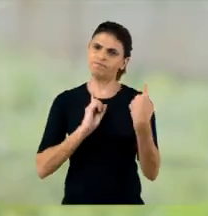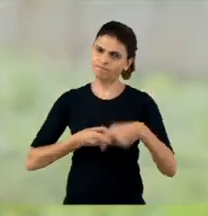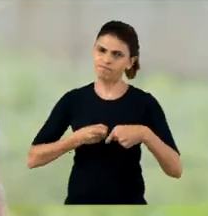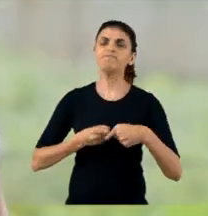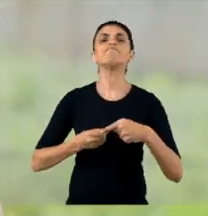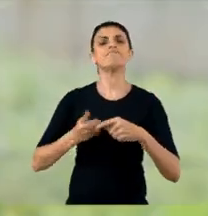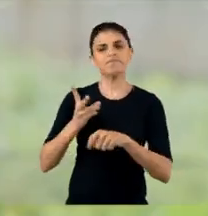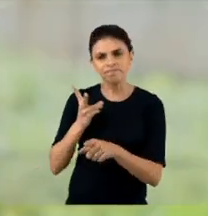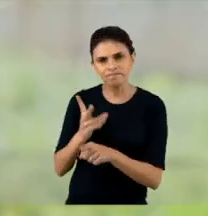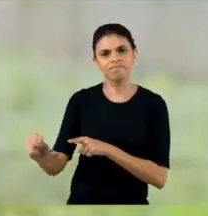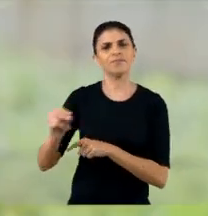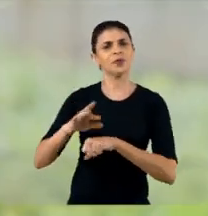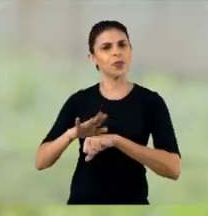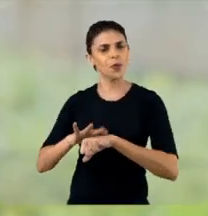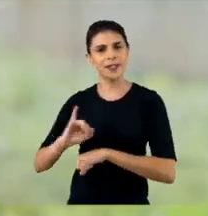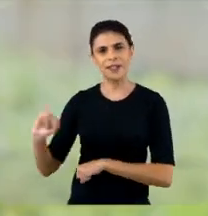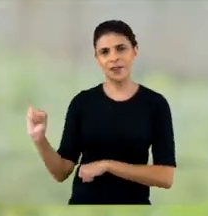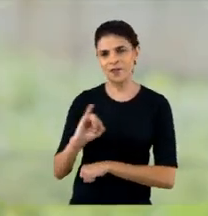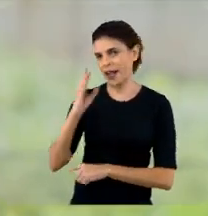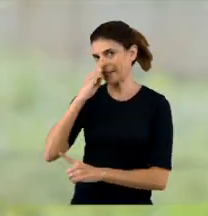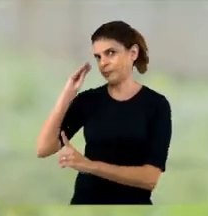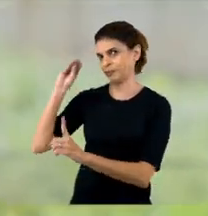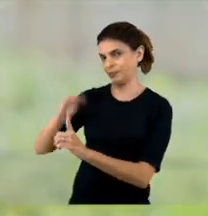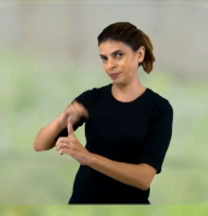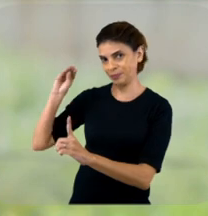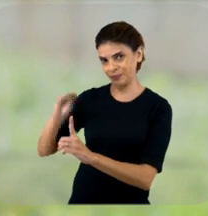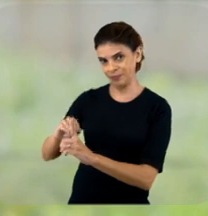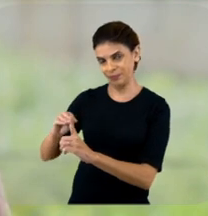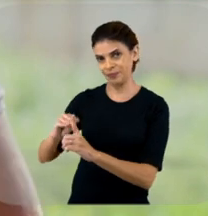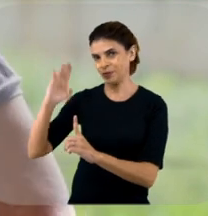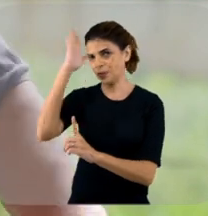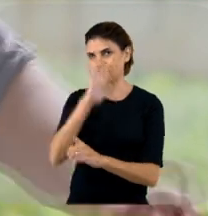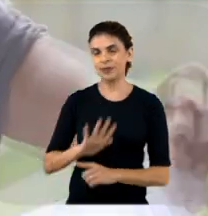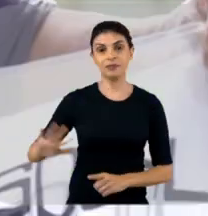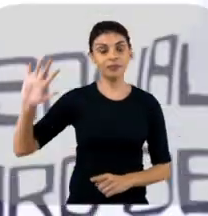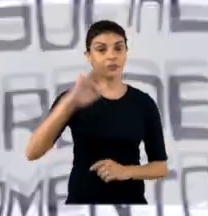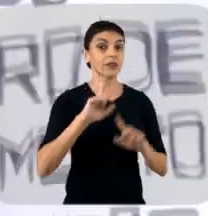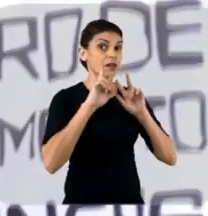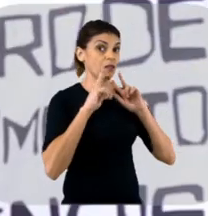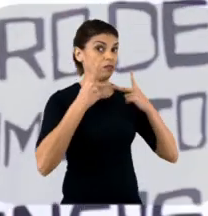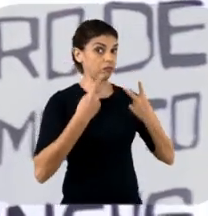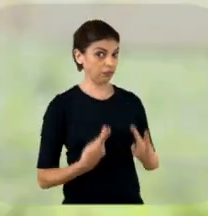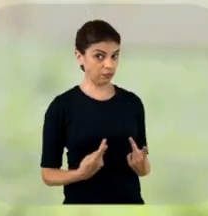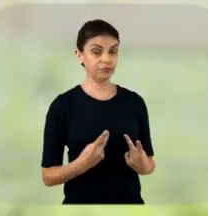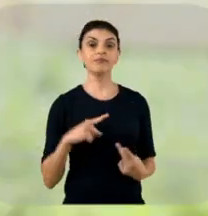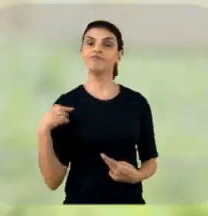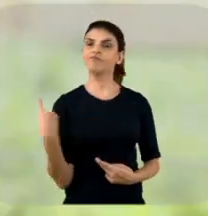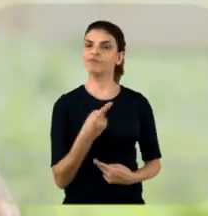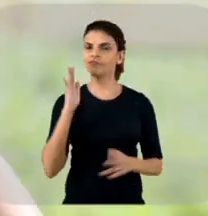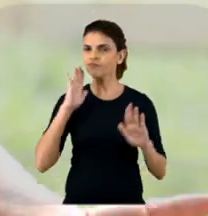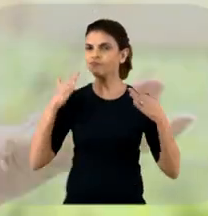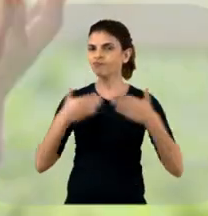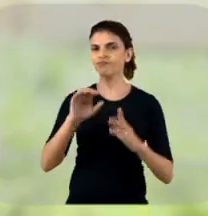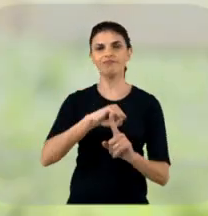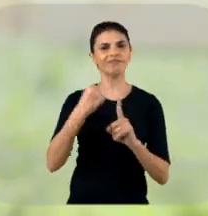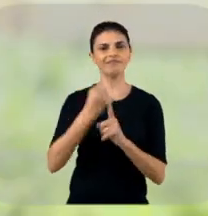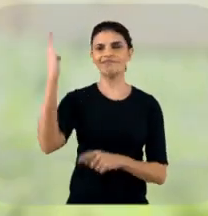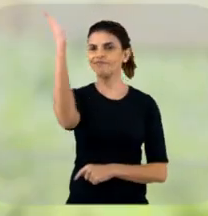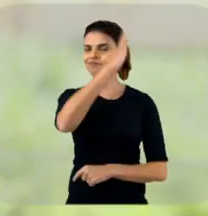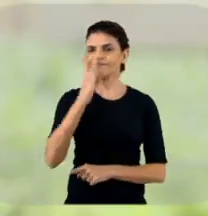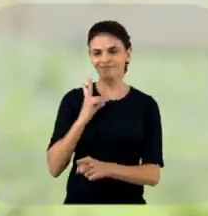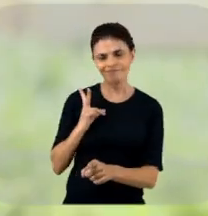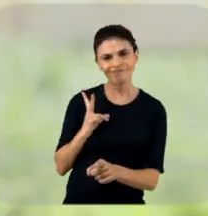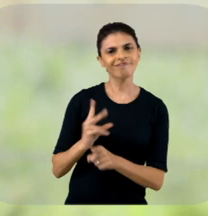Pelo enfrentamento das doenças infecciosas e negligenciadas no Brasil. Pelo reconhecimento do nosso Fórum